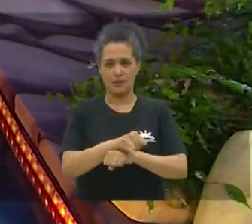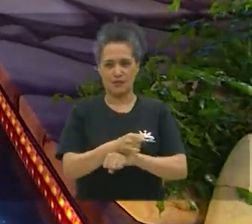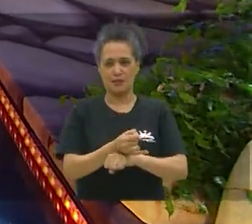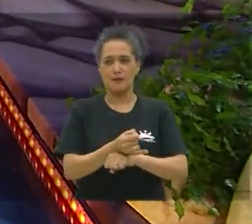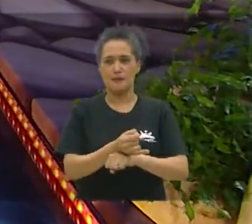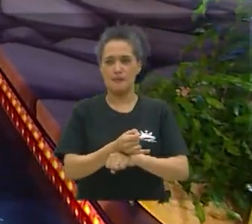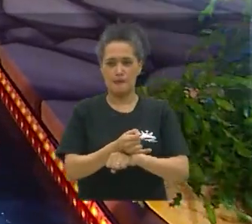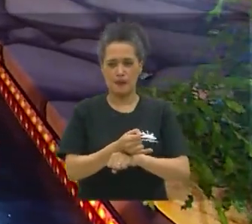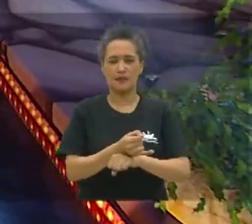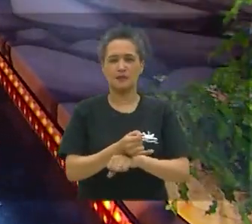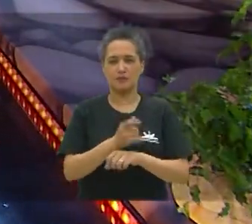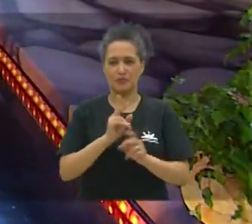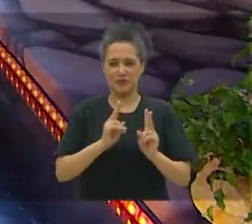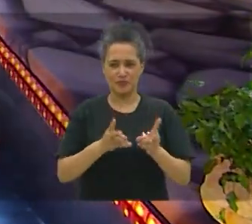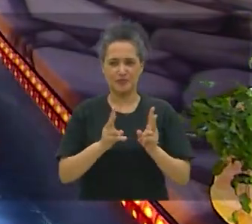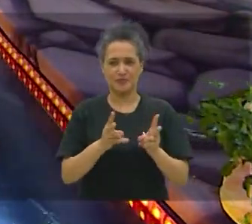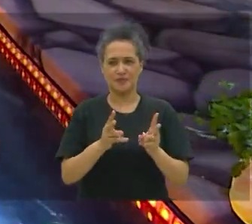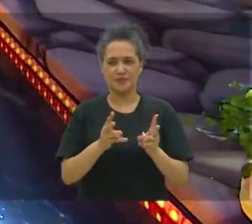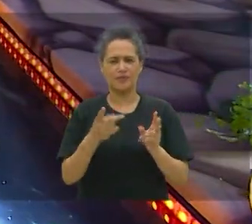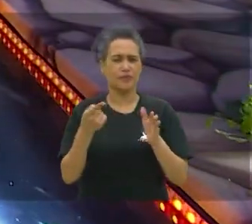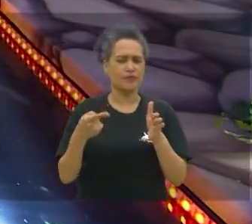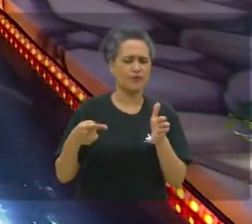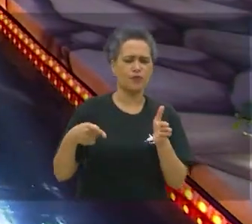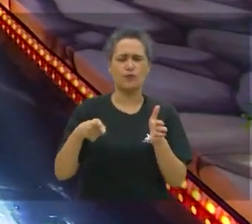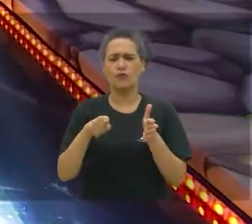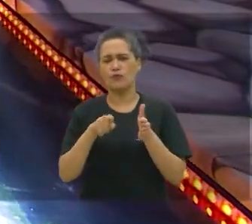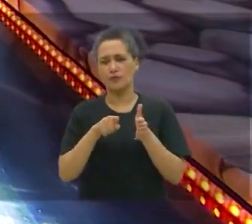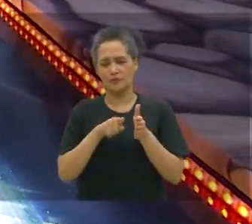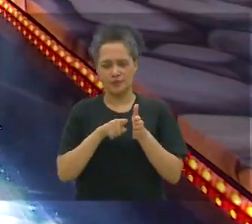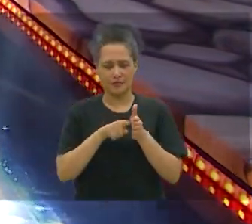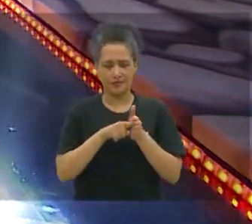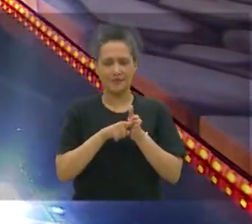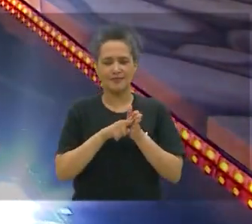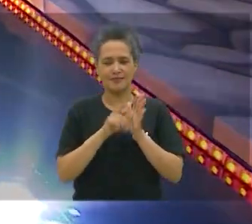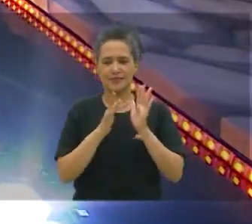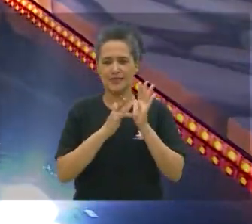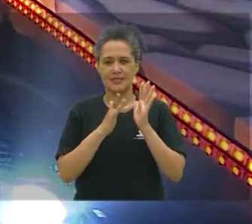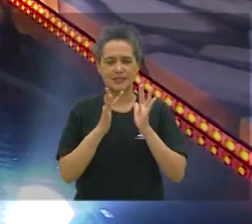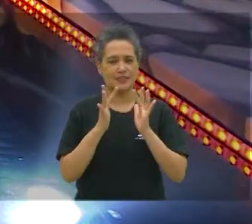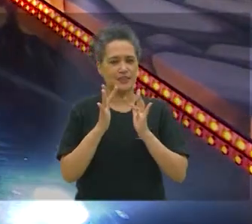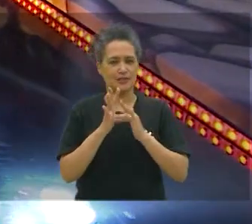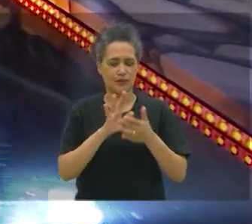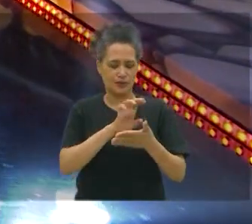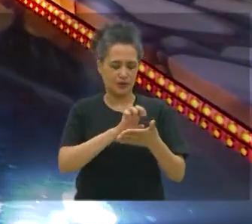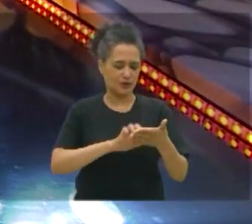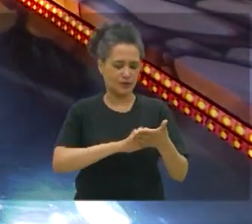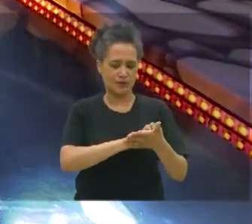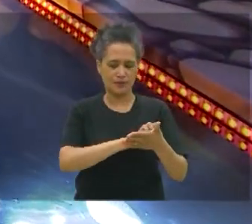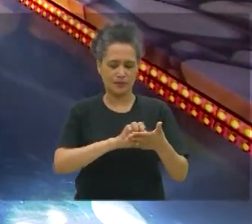E sempre é um voltar ao Jesus dos Evangelhos,